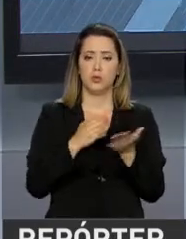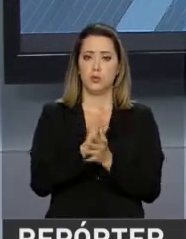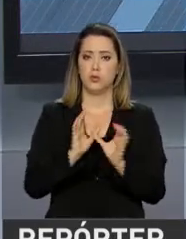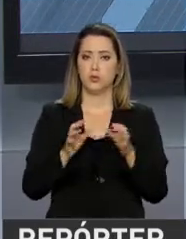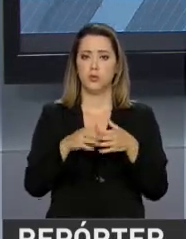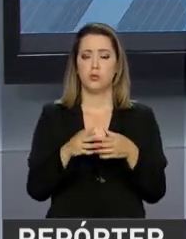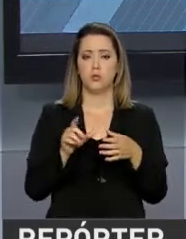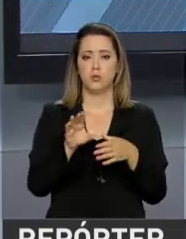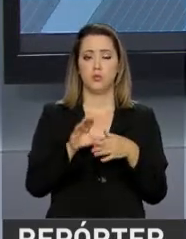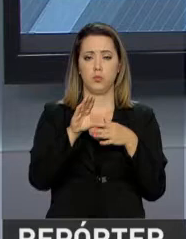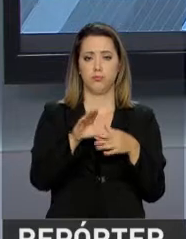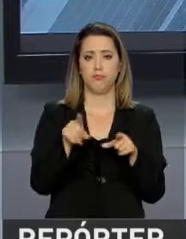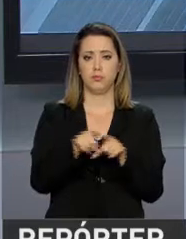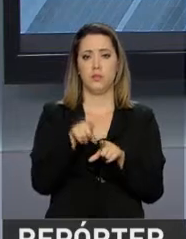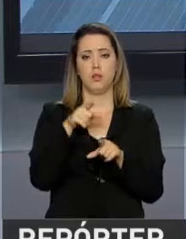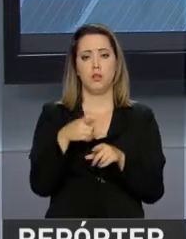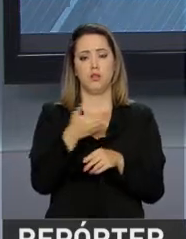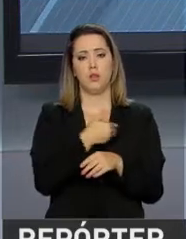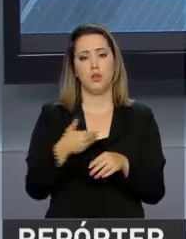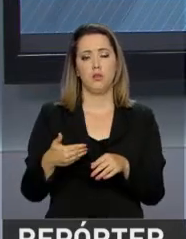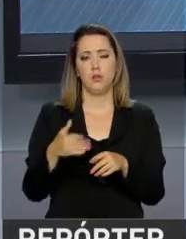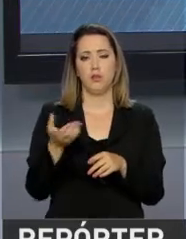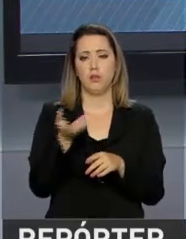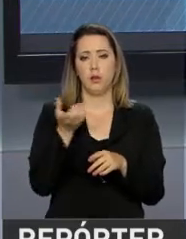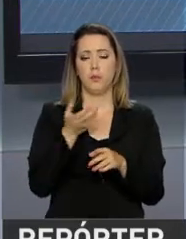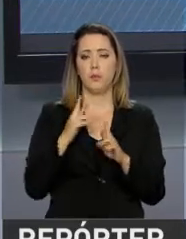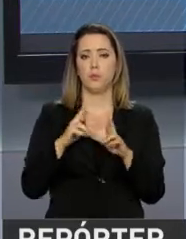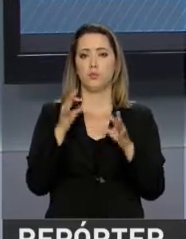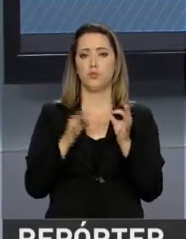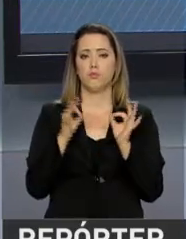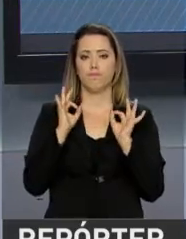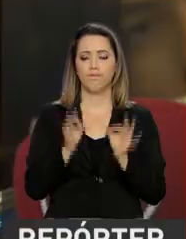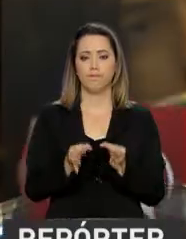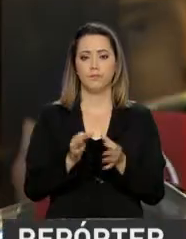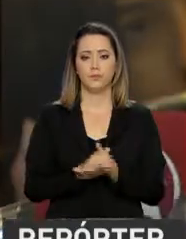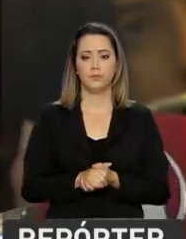deputados meirelles disse que espera um programa mais justo e equilibrado